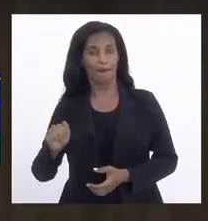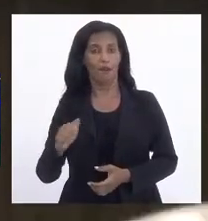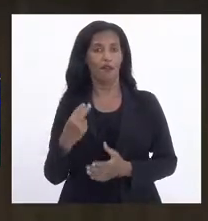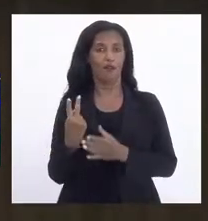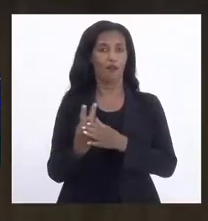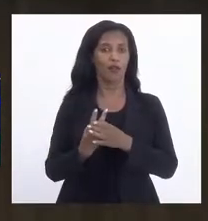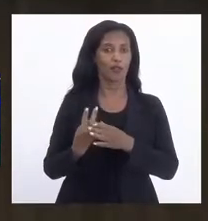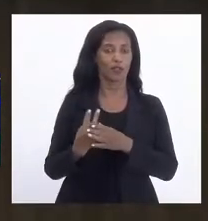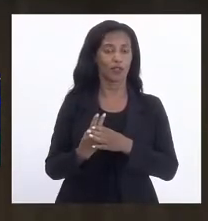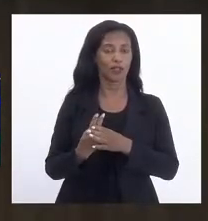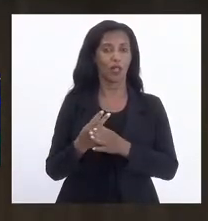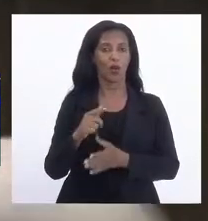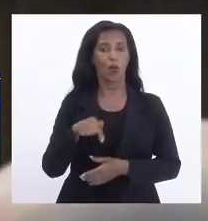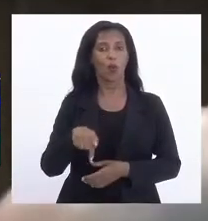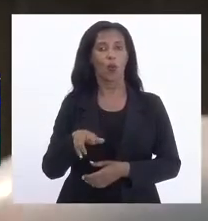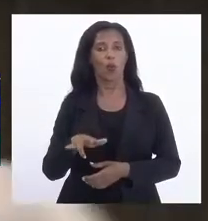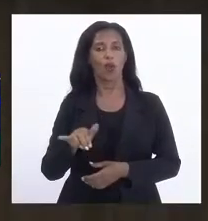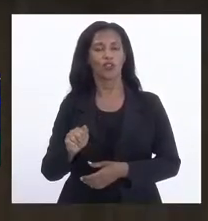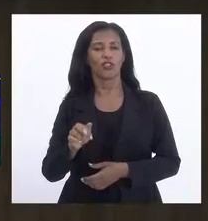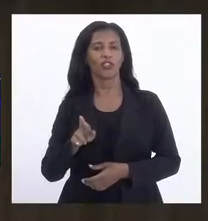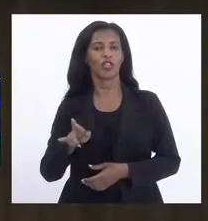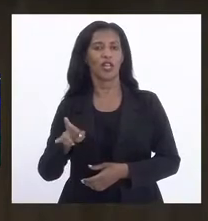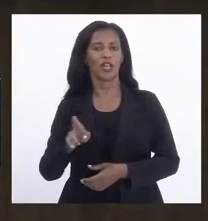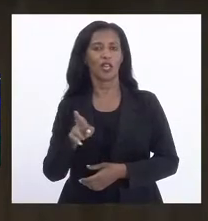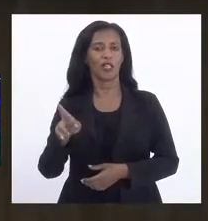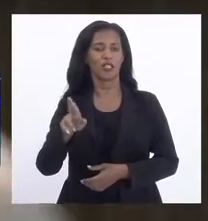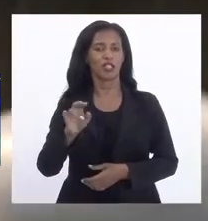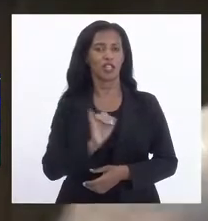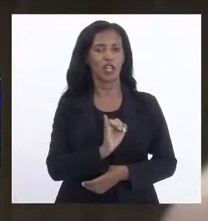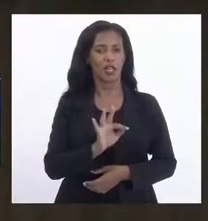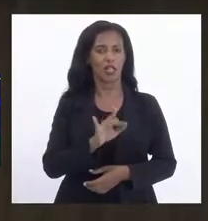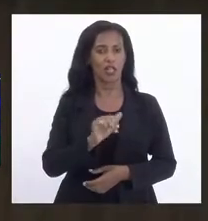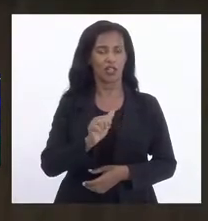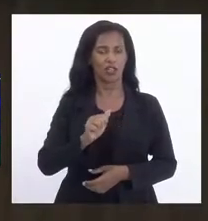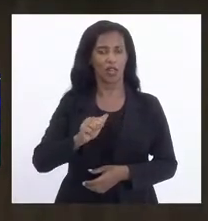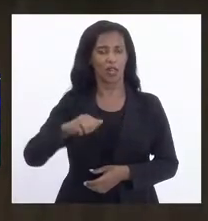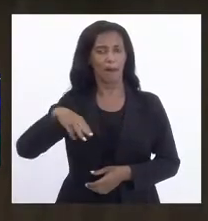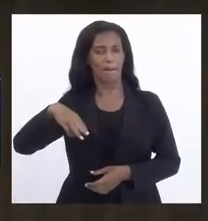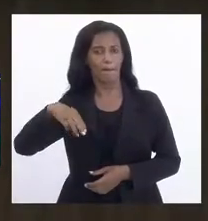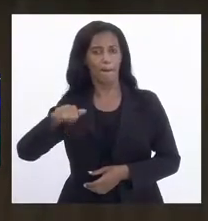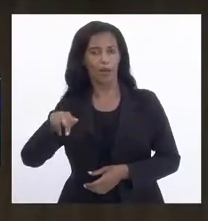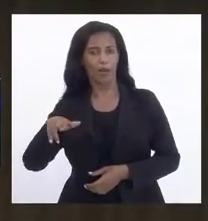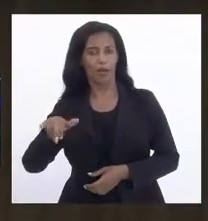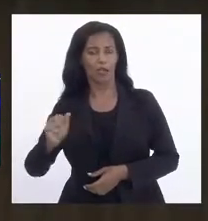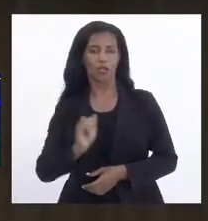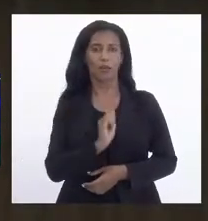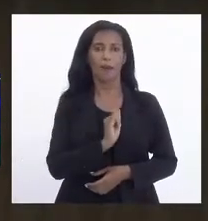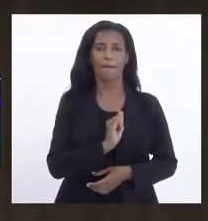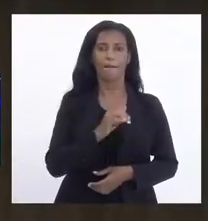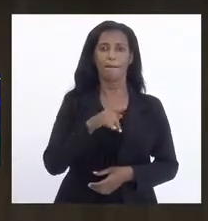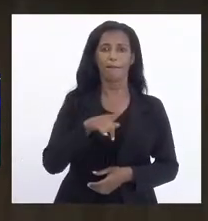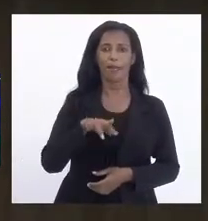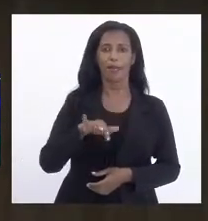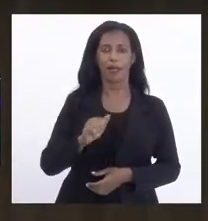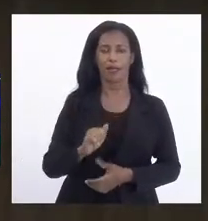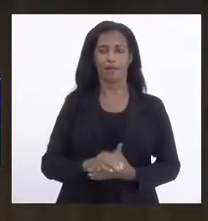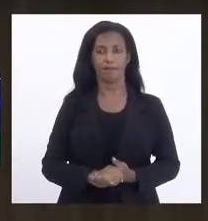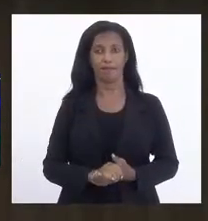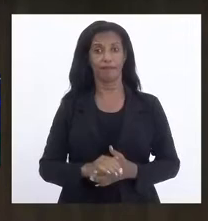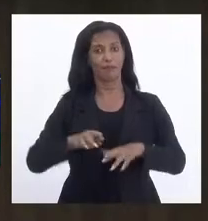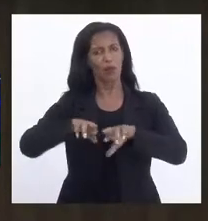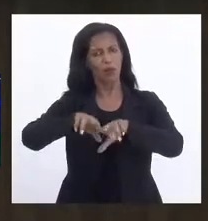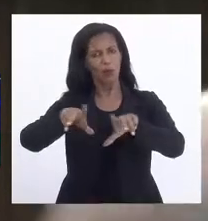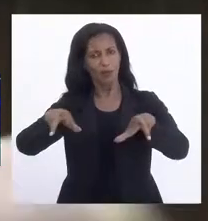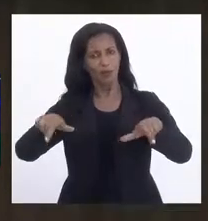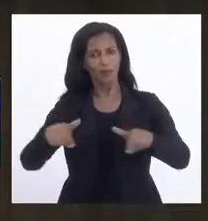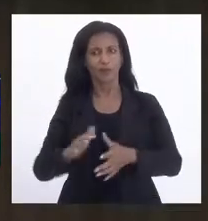Volta Redonda, Quatis, Resende, Itatiaia, Mangaratiba, Piraí e Volta Redonda. Ou